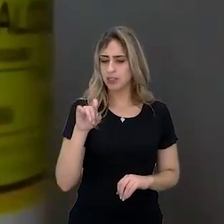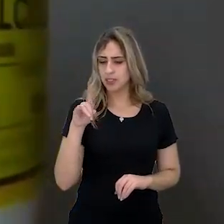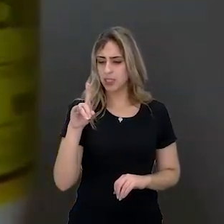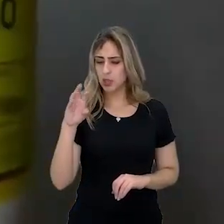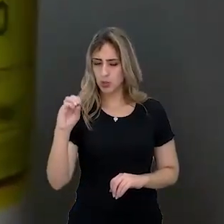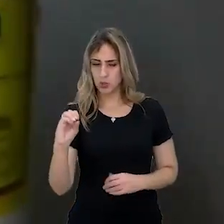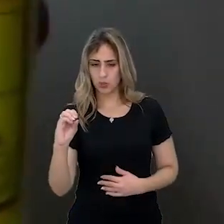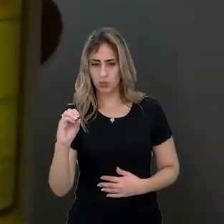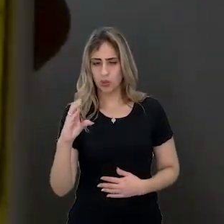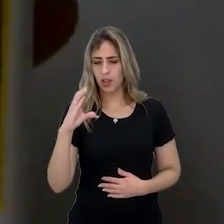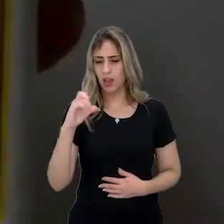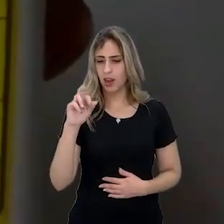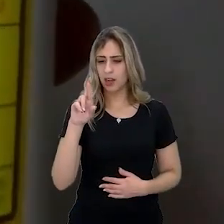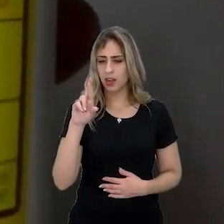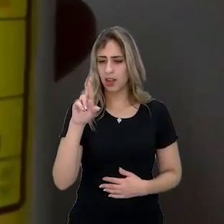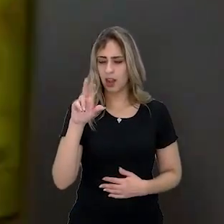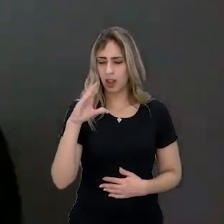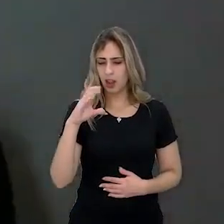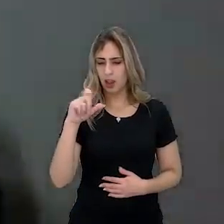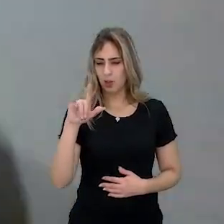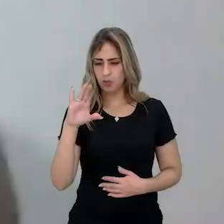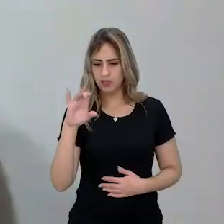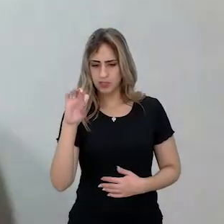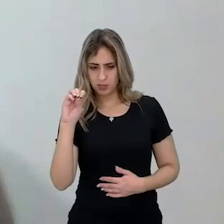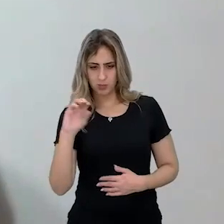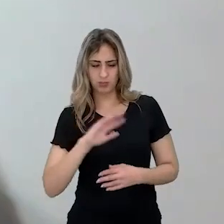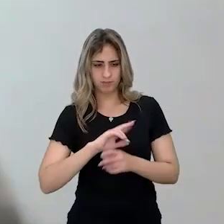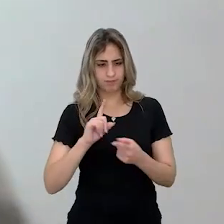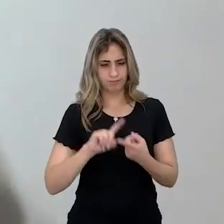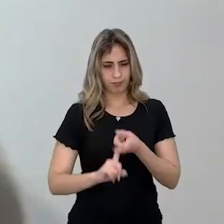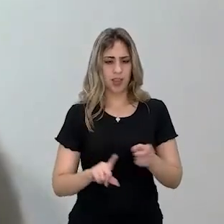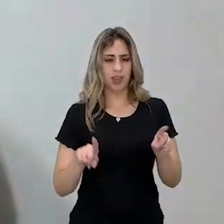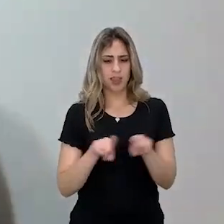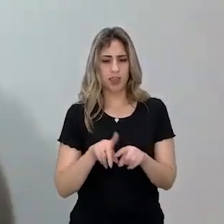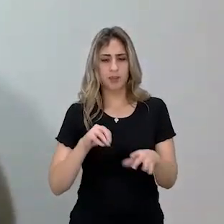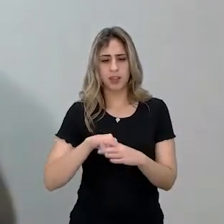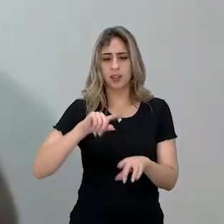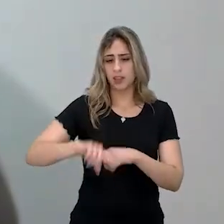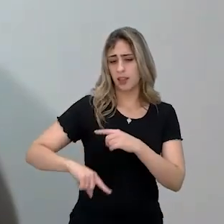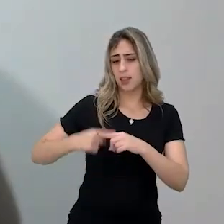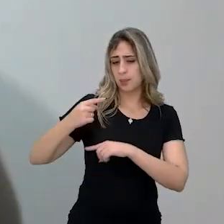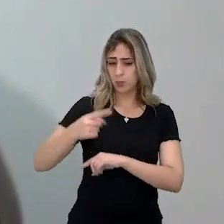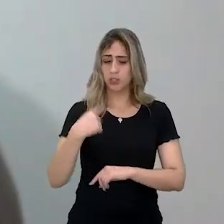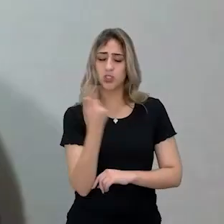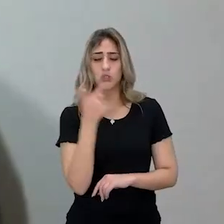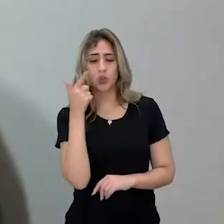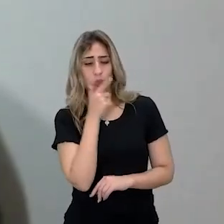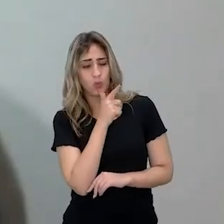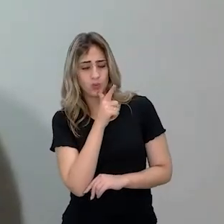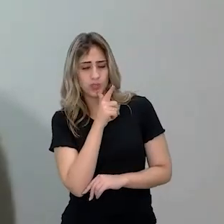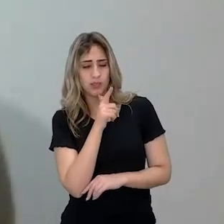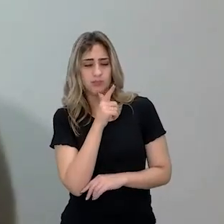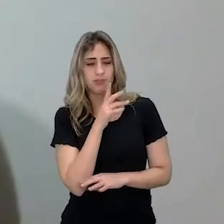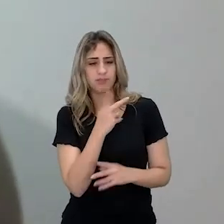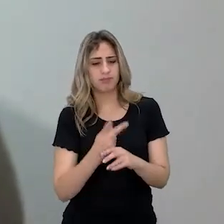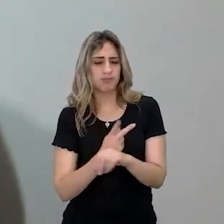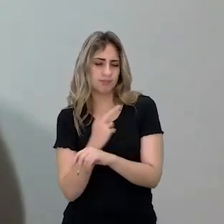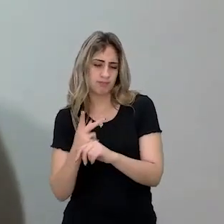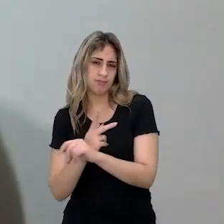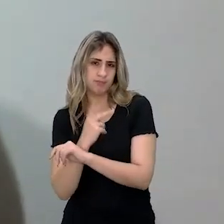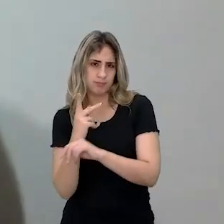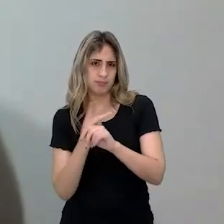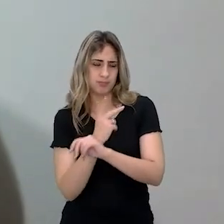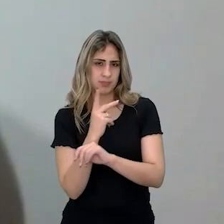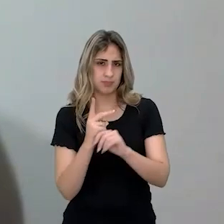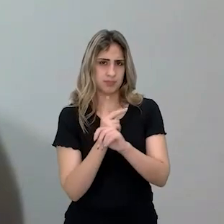o hidróxido de cálcio em suspensão, que aí logo depois disso a gente consegue pegar